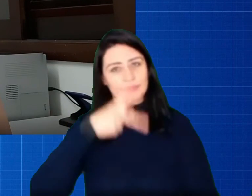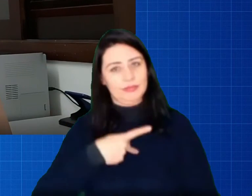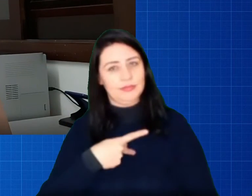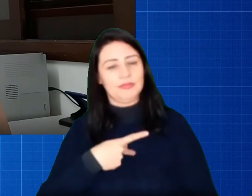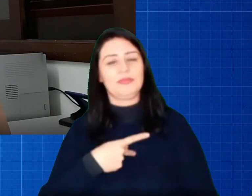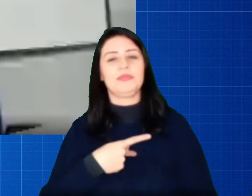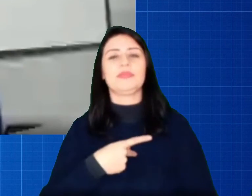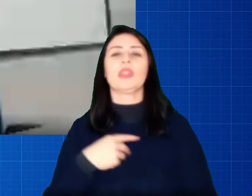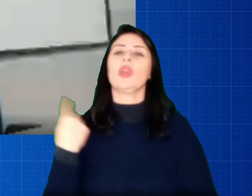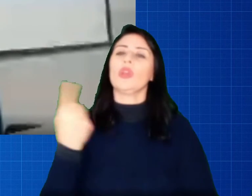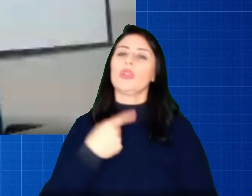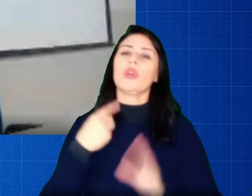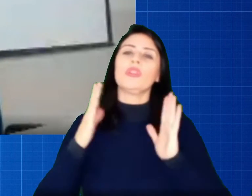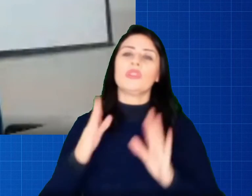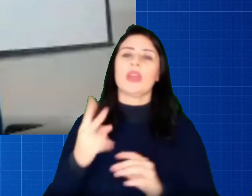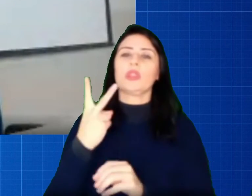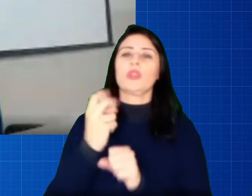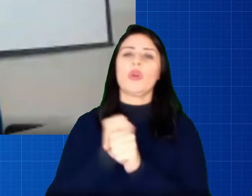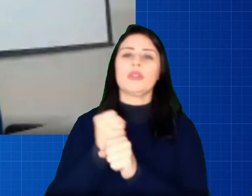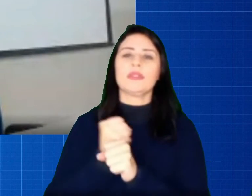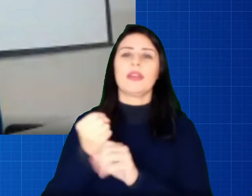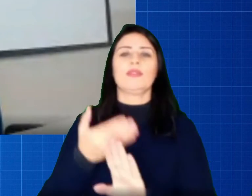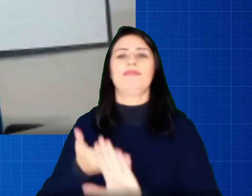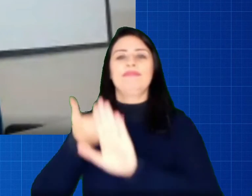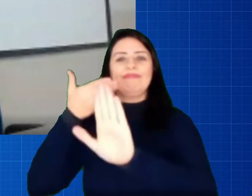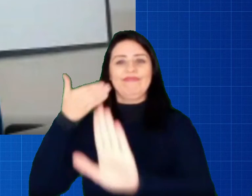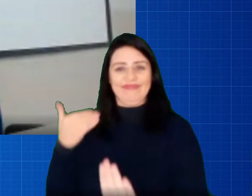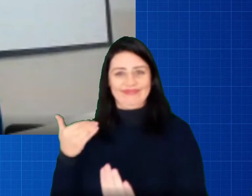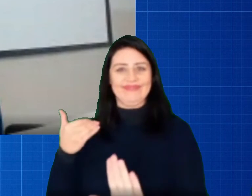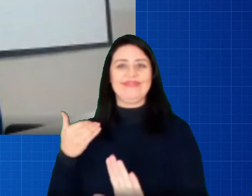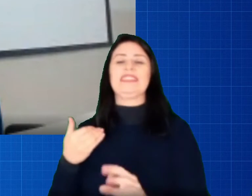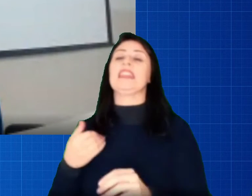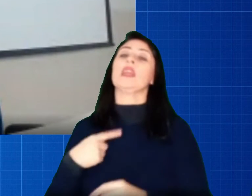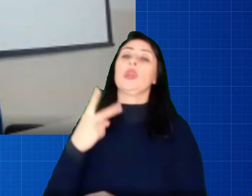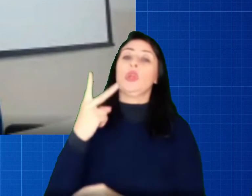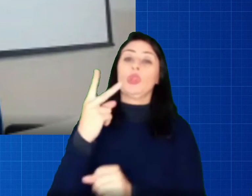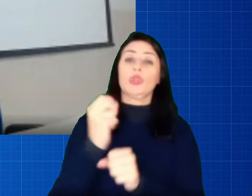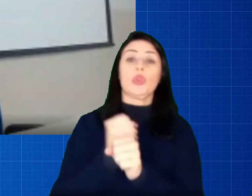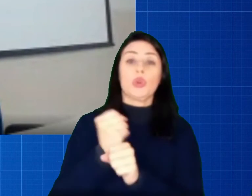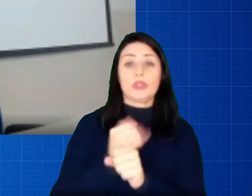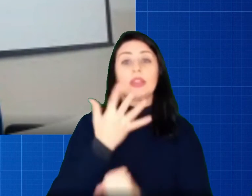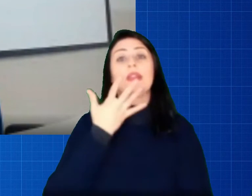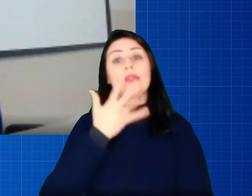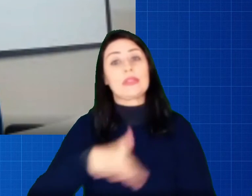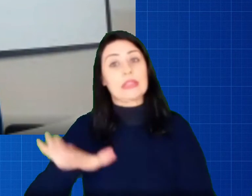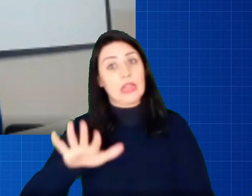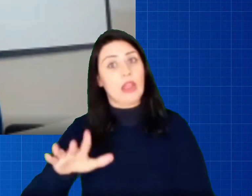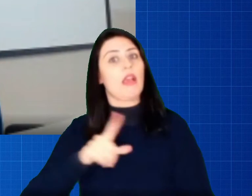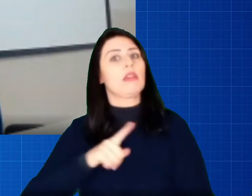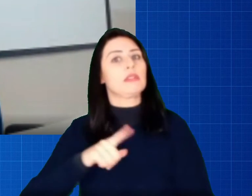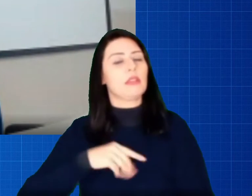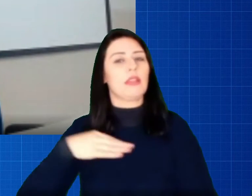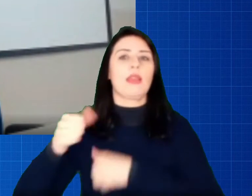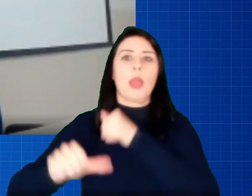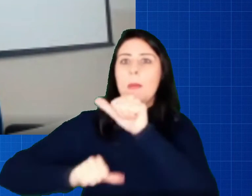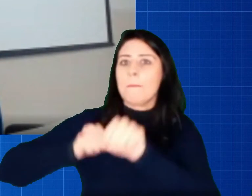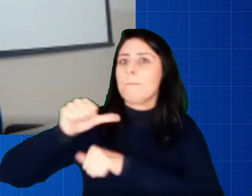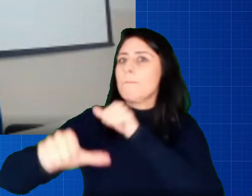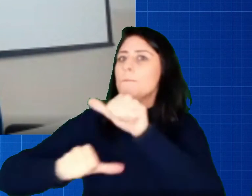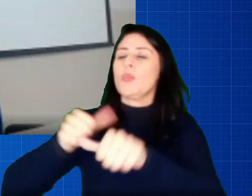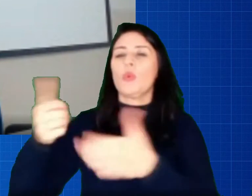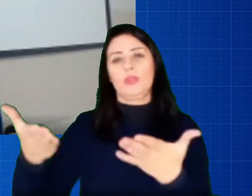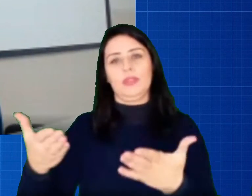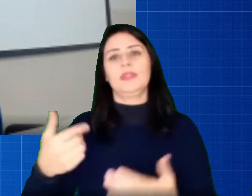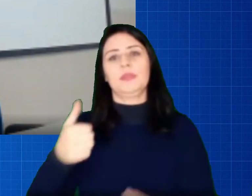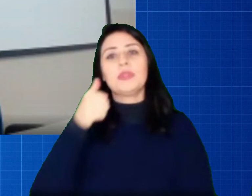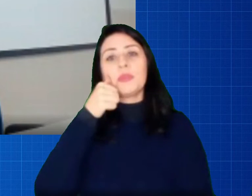Eu concordo com a Tilly, né? A questão do diagnóstico. Nós ficamos praticamente 2 anos longe das crianças. E 2 anos para